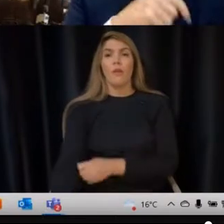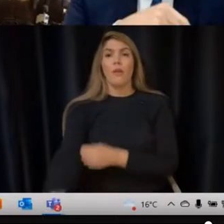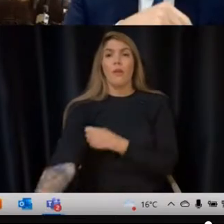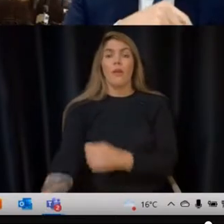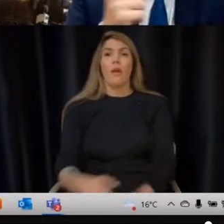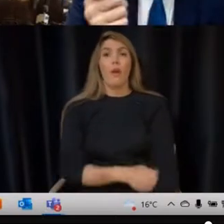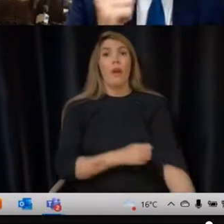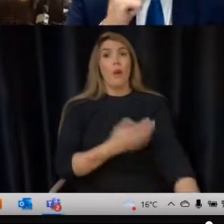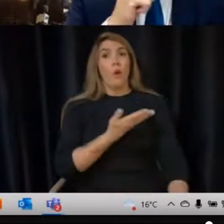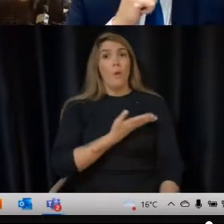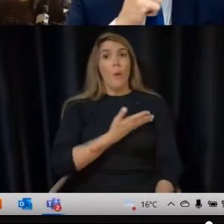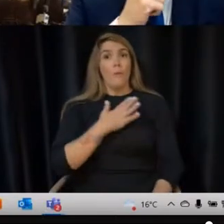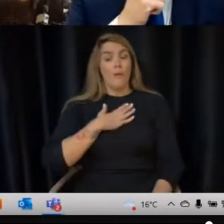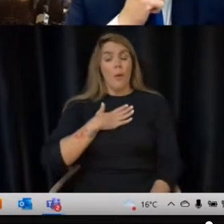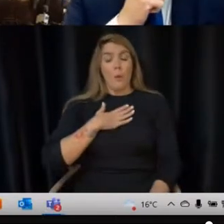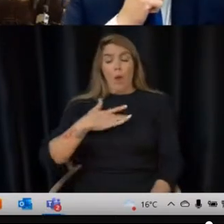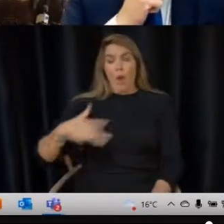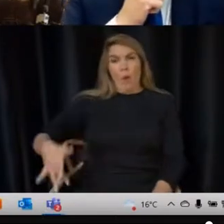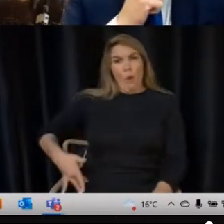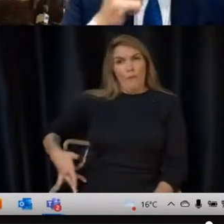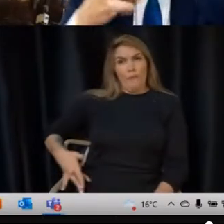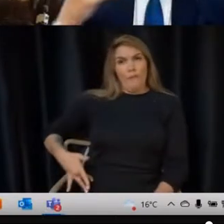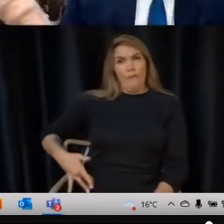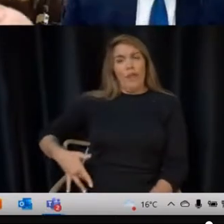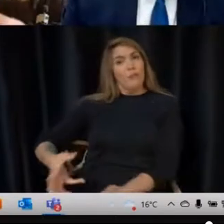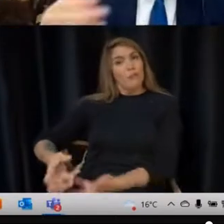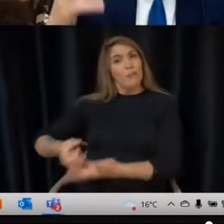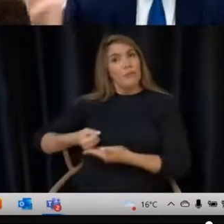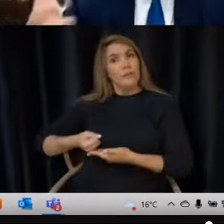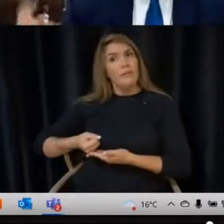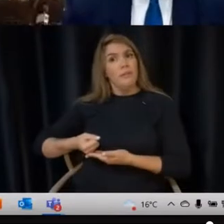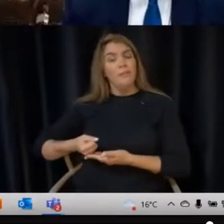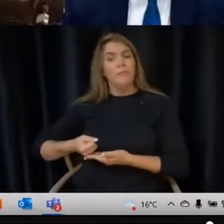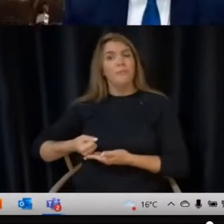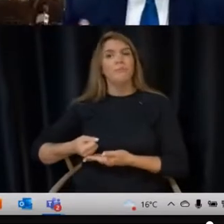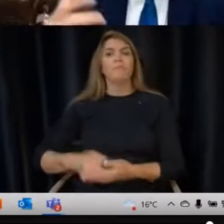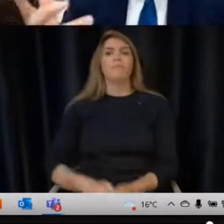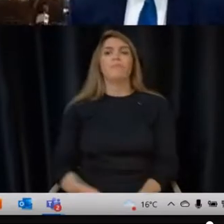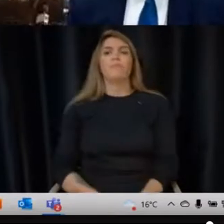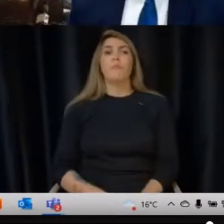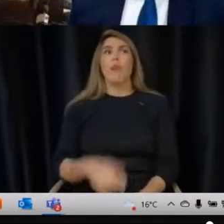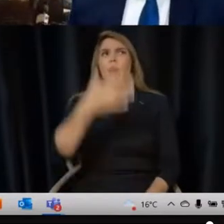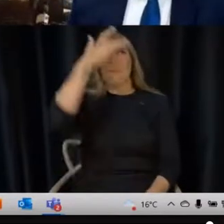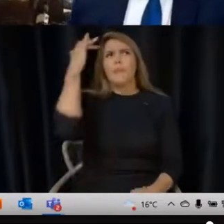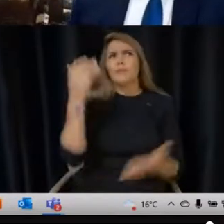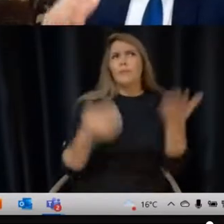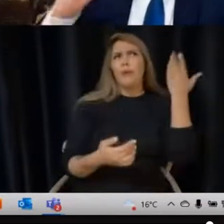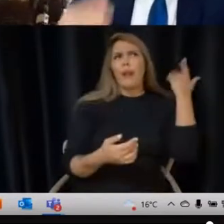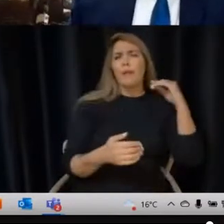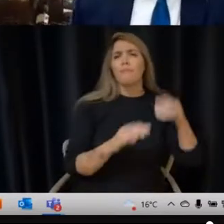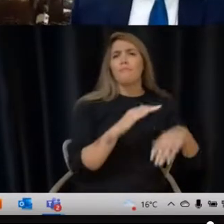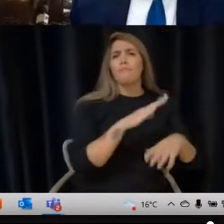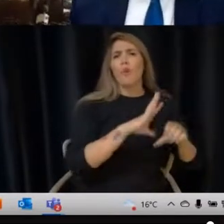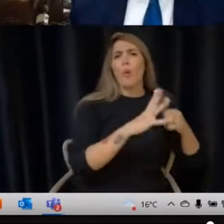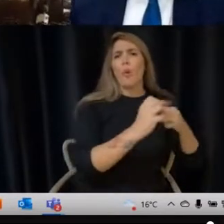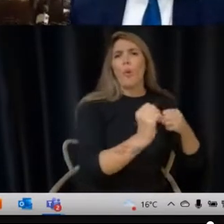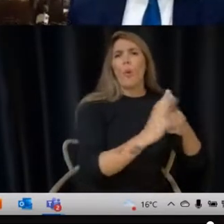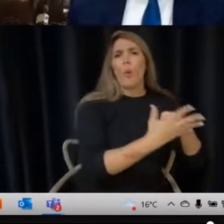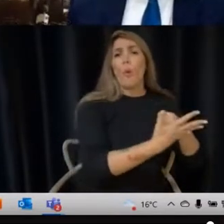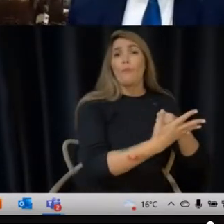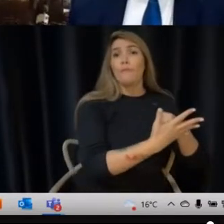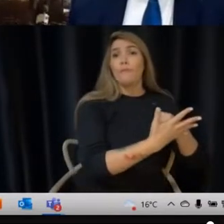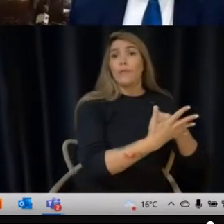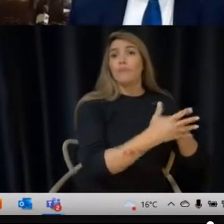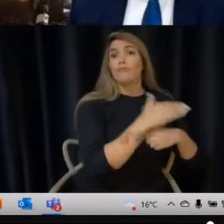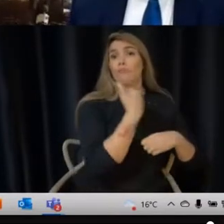2 meses de uma pessoa que faleceu de Covid. Ou com Covid, não tenho certeza, mas e ele está bem, tá